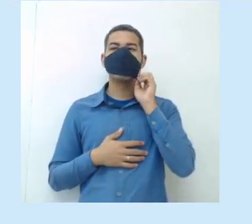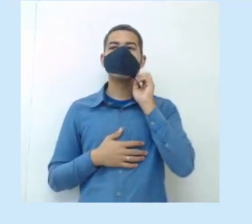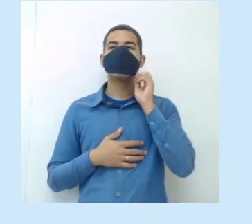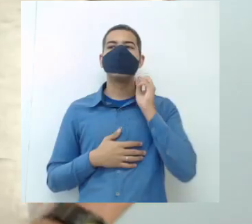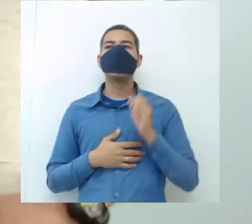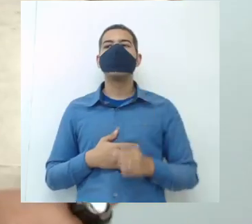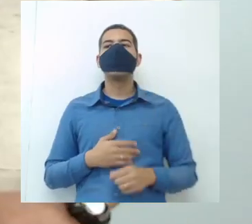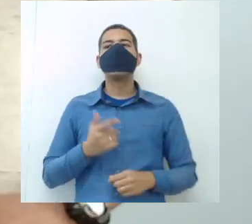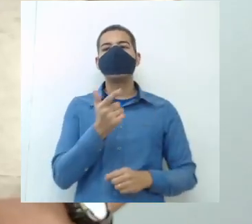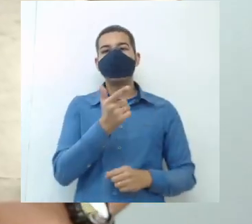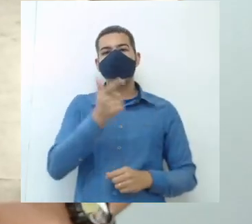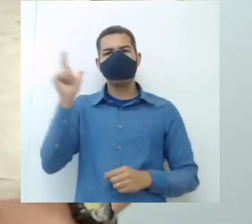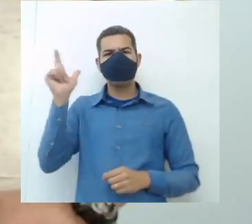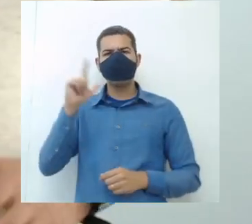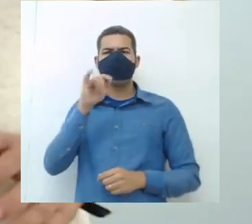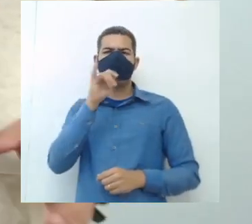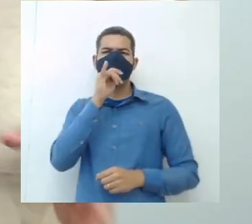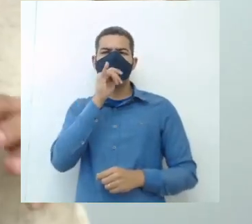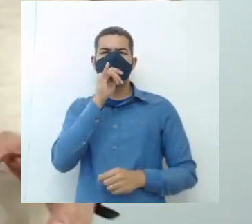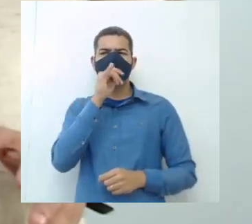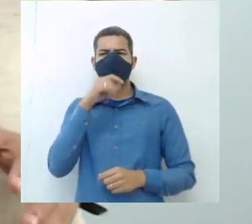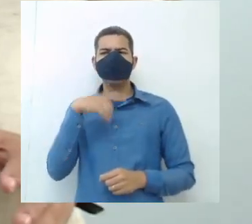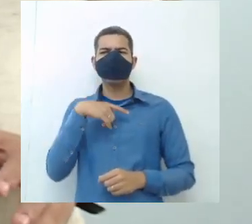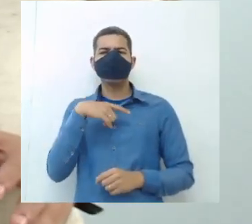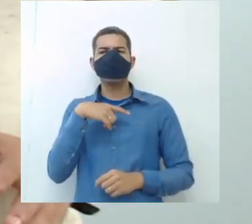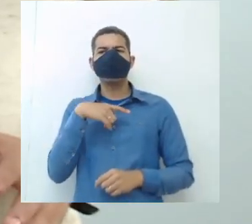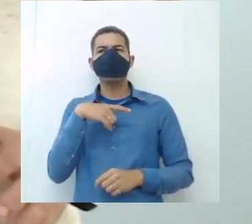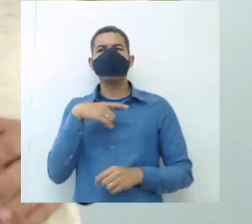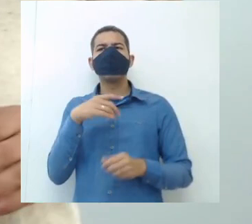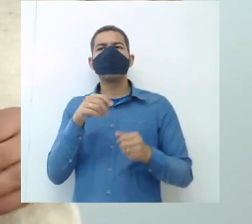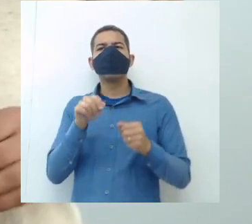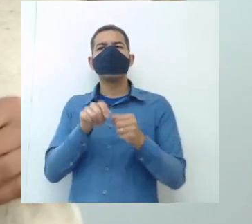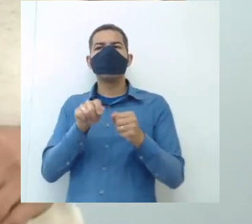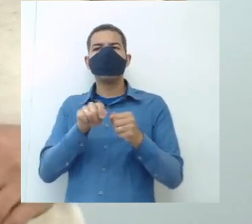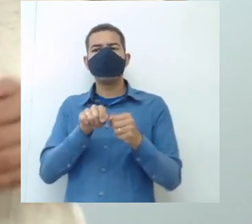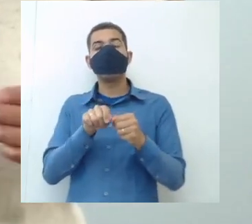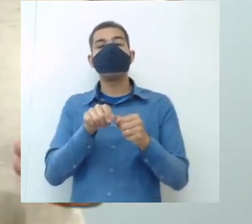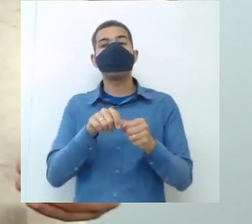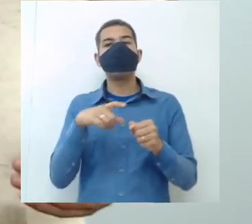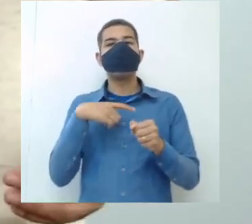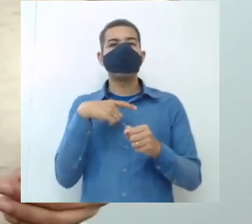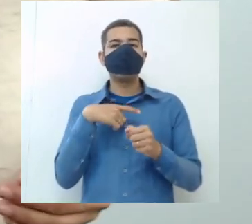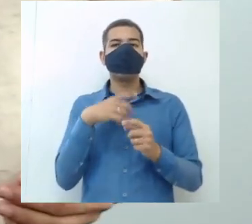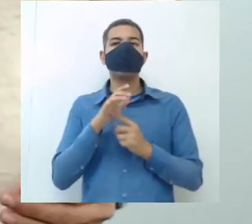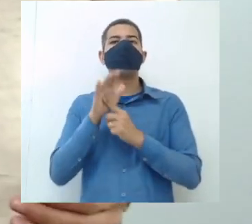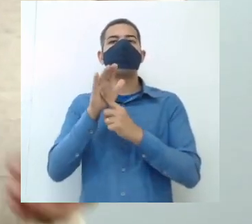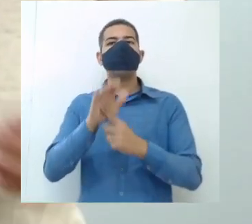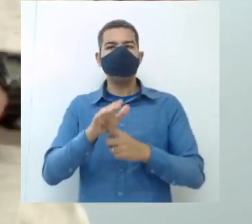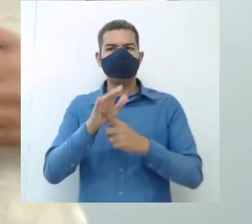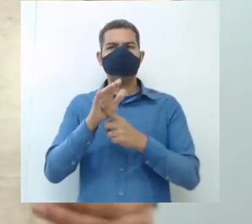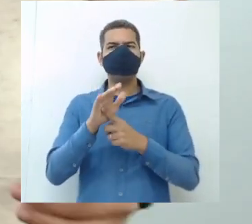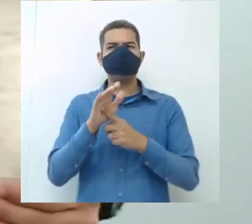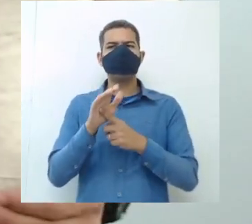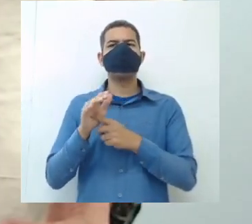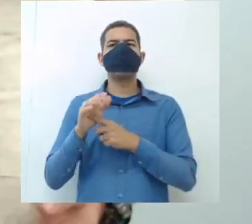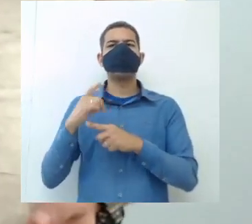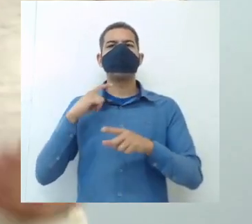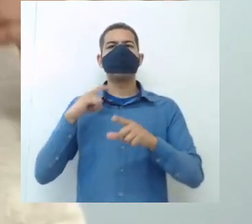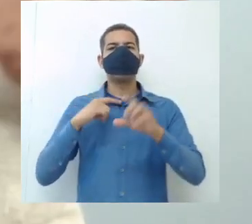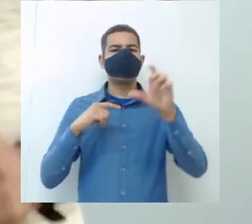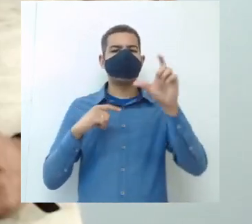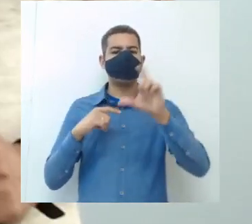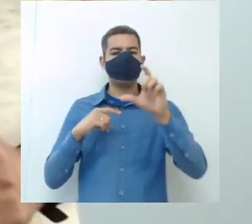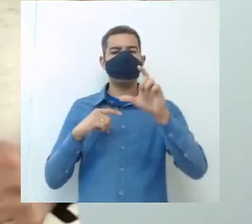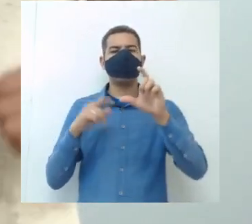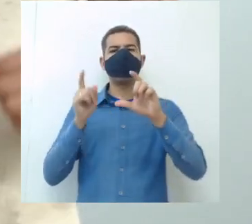lá. Vou te mostrar outro exemplo de outras formas também de representação da fração, só que com baterias agora